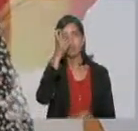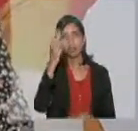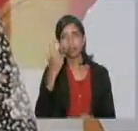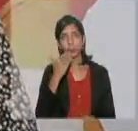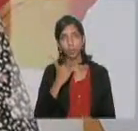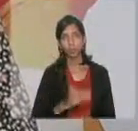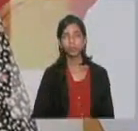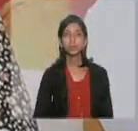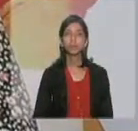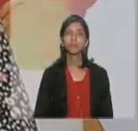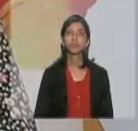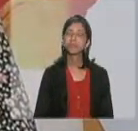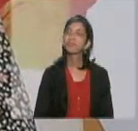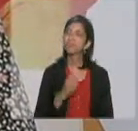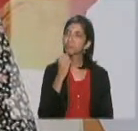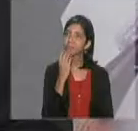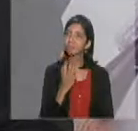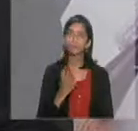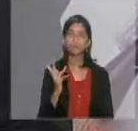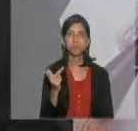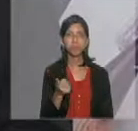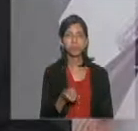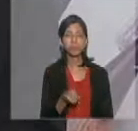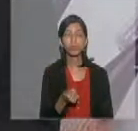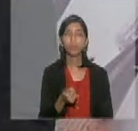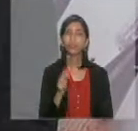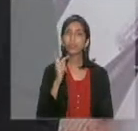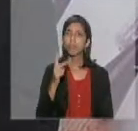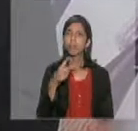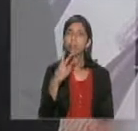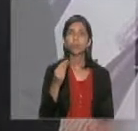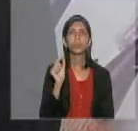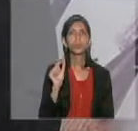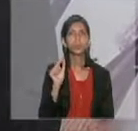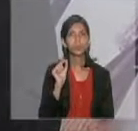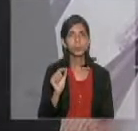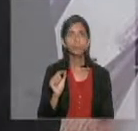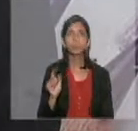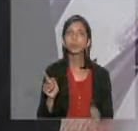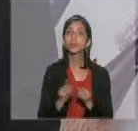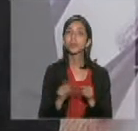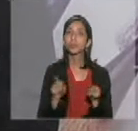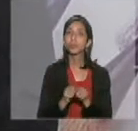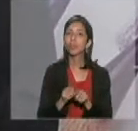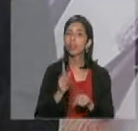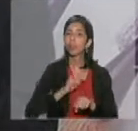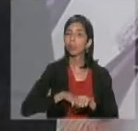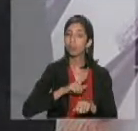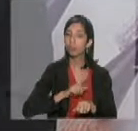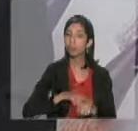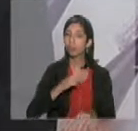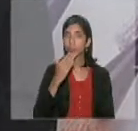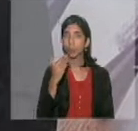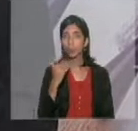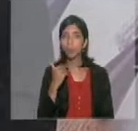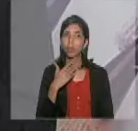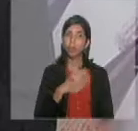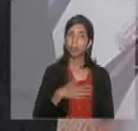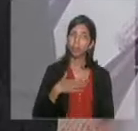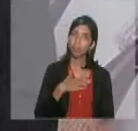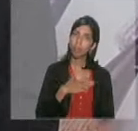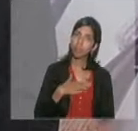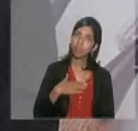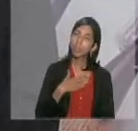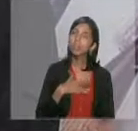isso facilita a alimentação. Maravilha. Você fala muito dessa questão também da hora de comer, ser